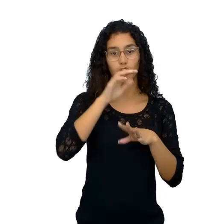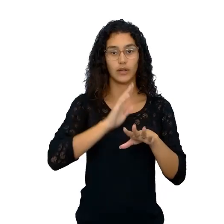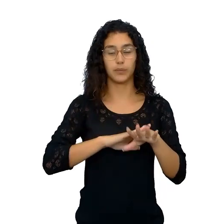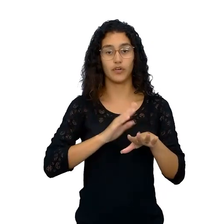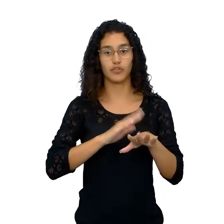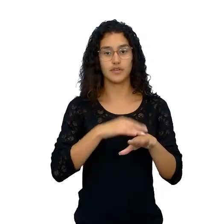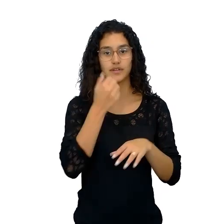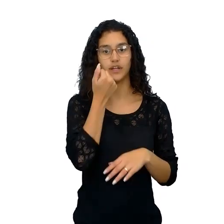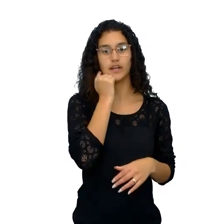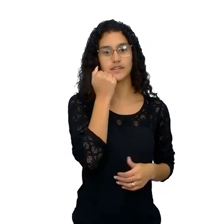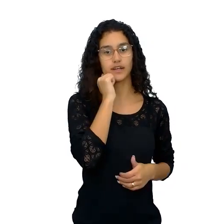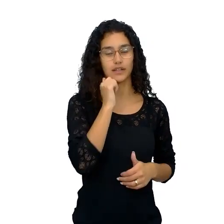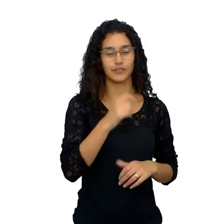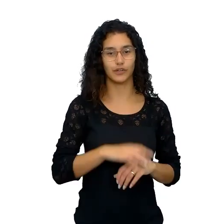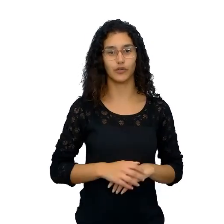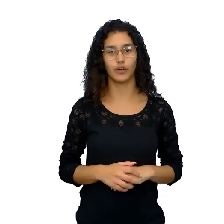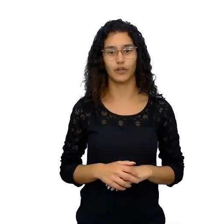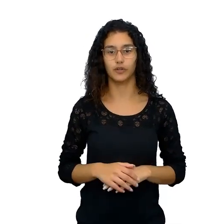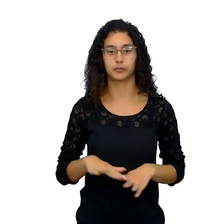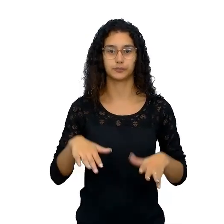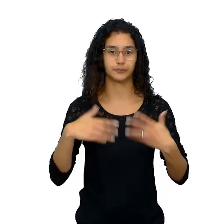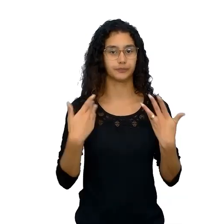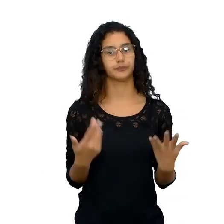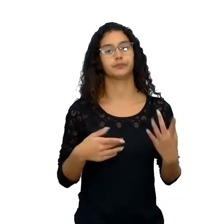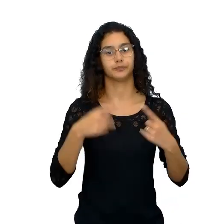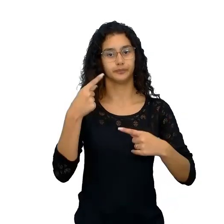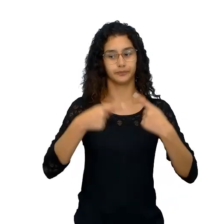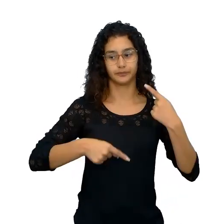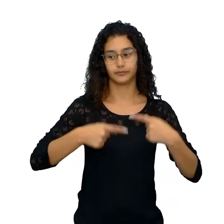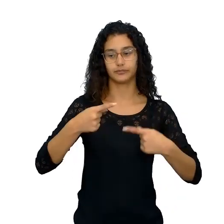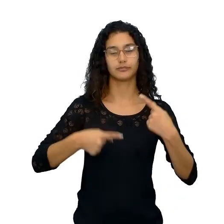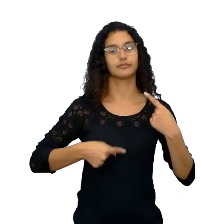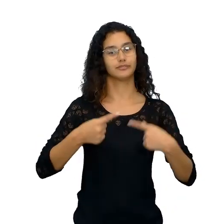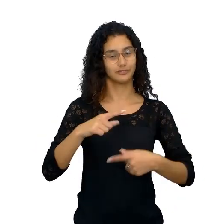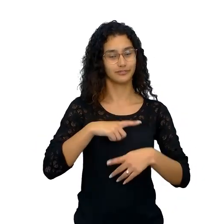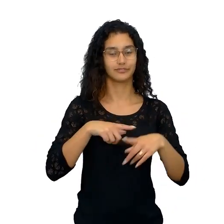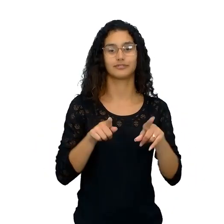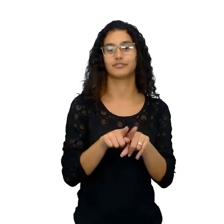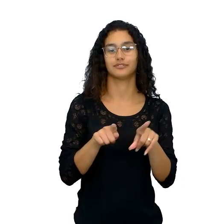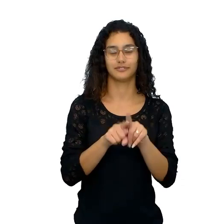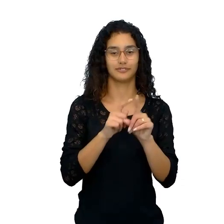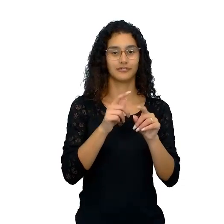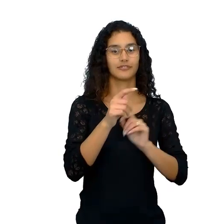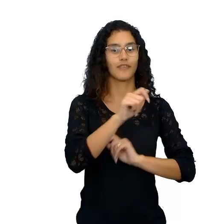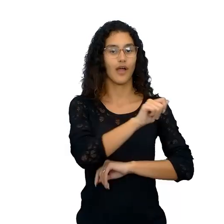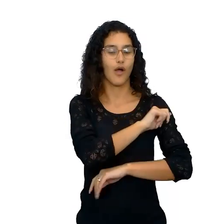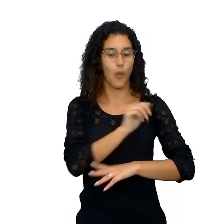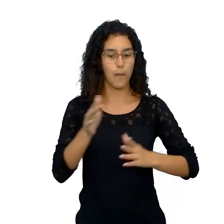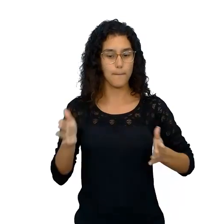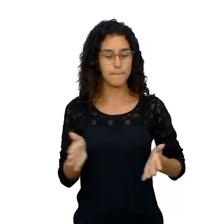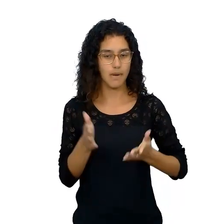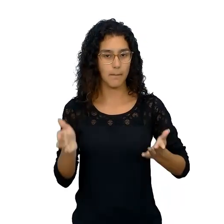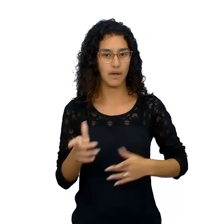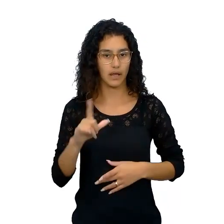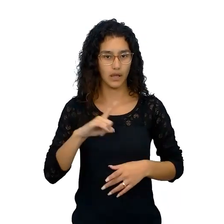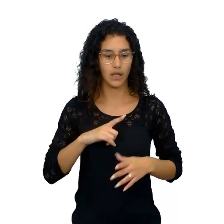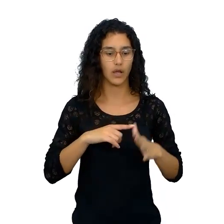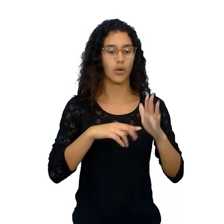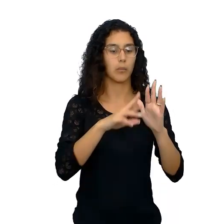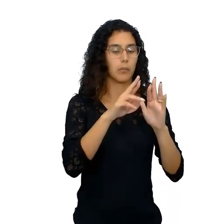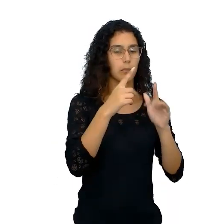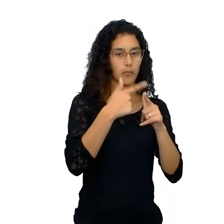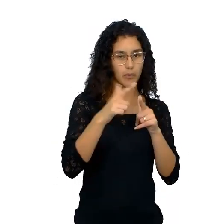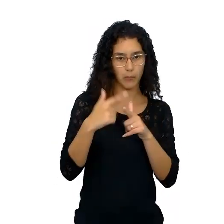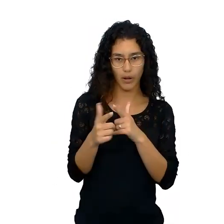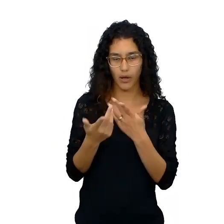fazer ciência, né? Será que eu discuti com esses estudantes questões de engajamento na resolução de problemas?